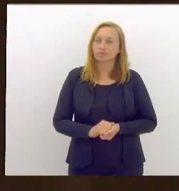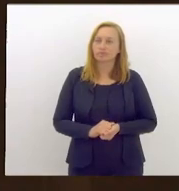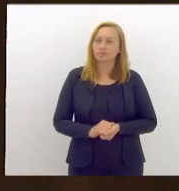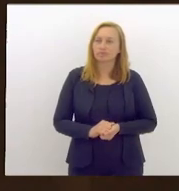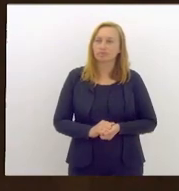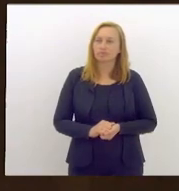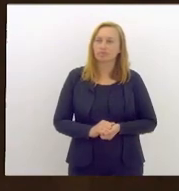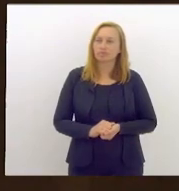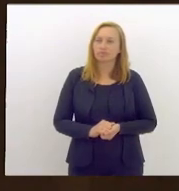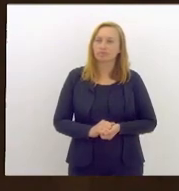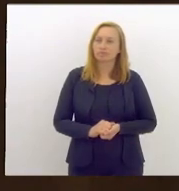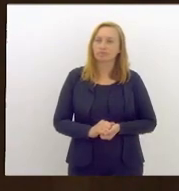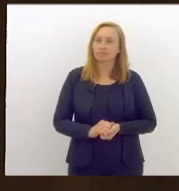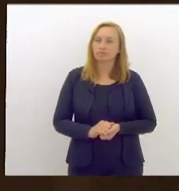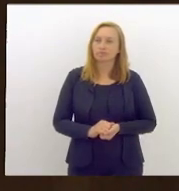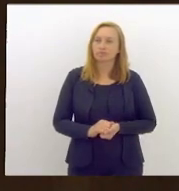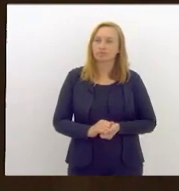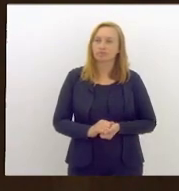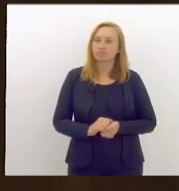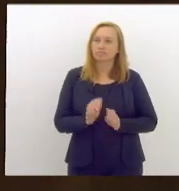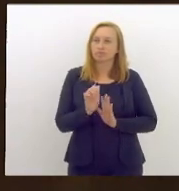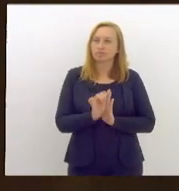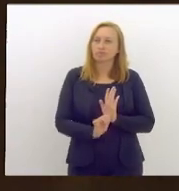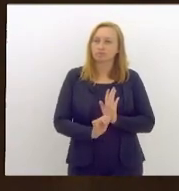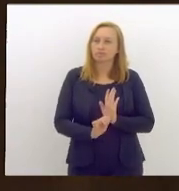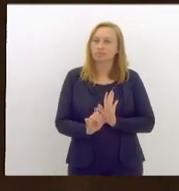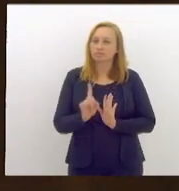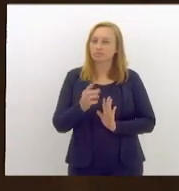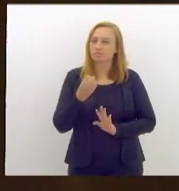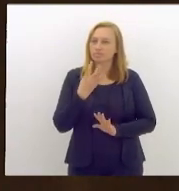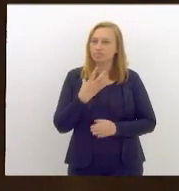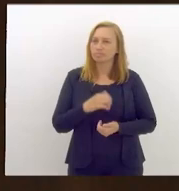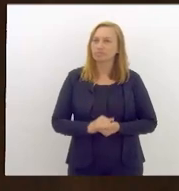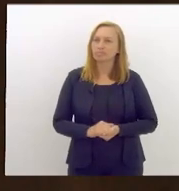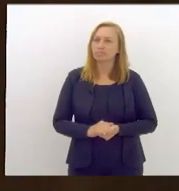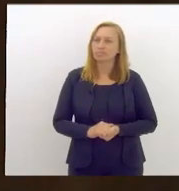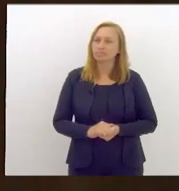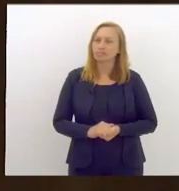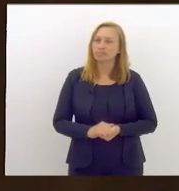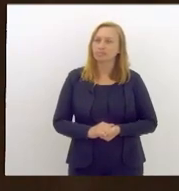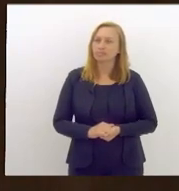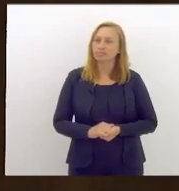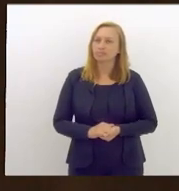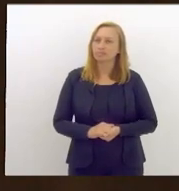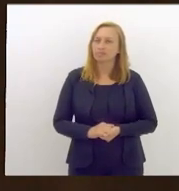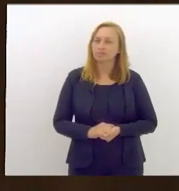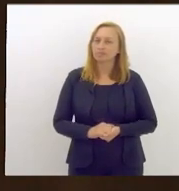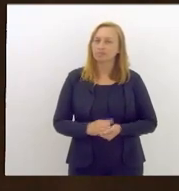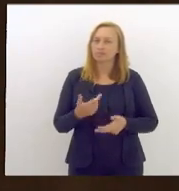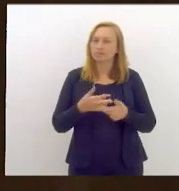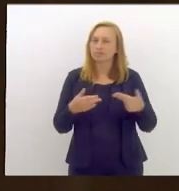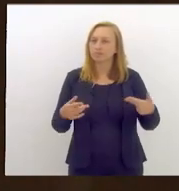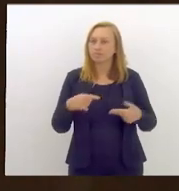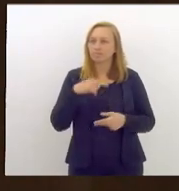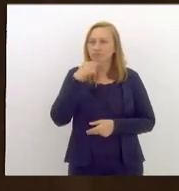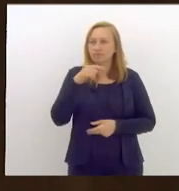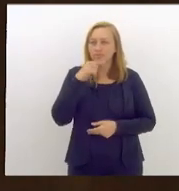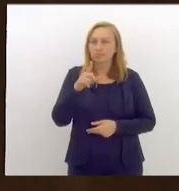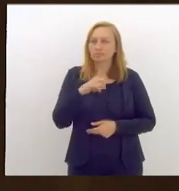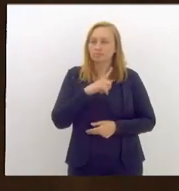e ainda eu tinha porque a redação não é boa eu tinha muitas dúvidas